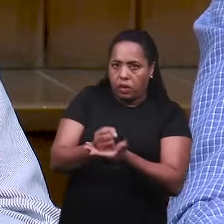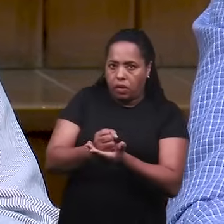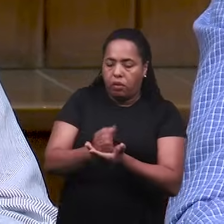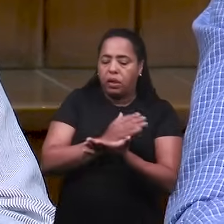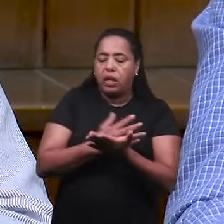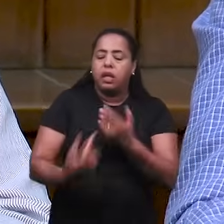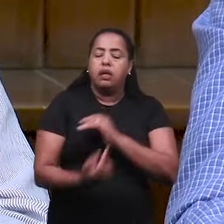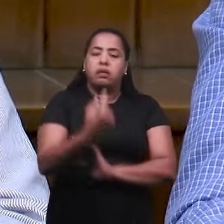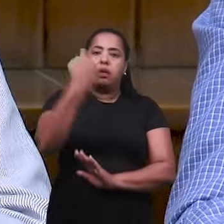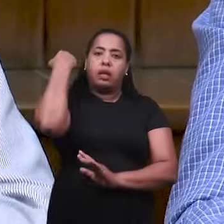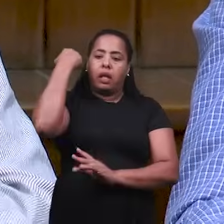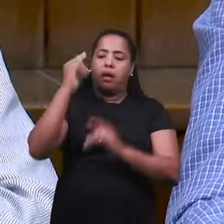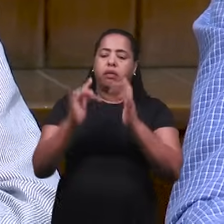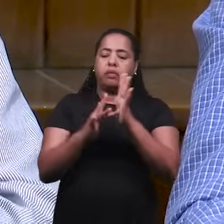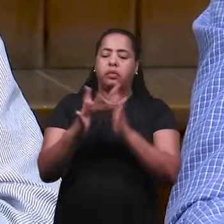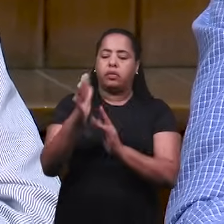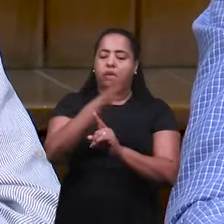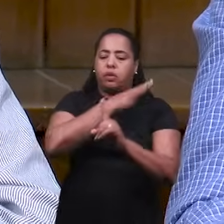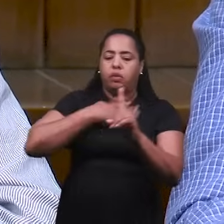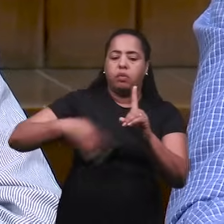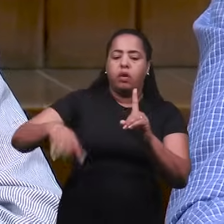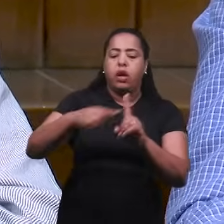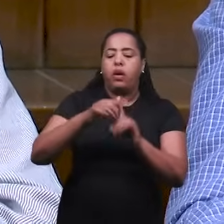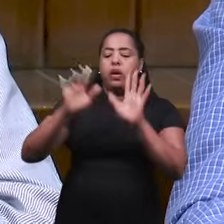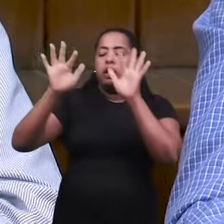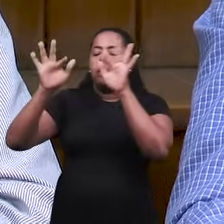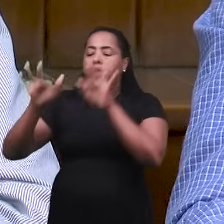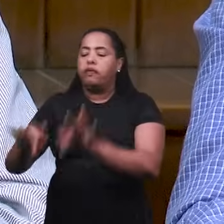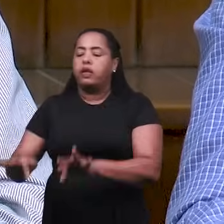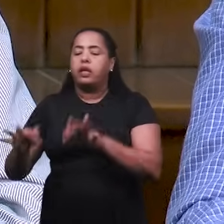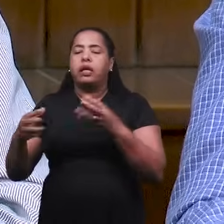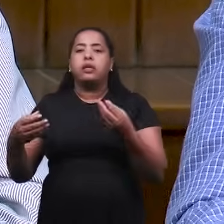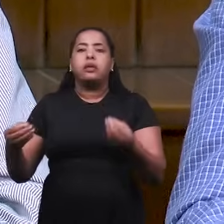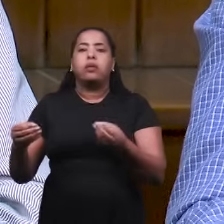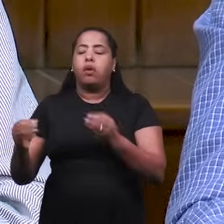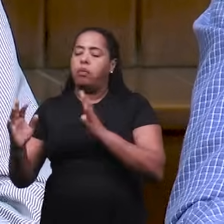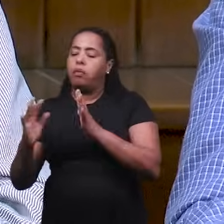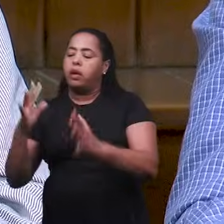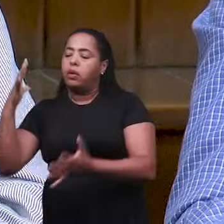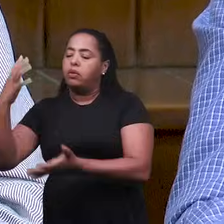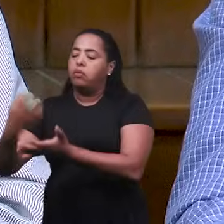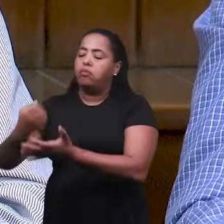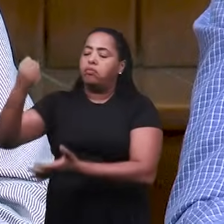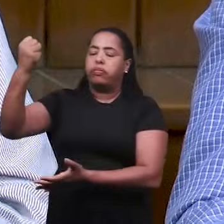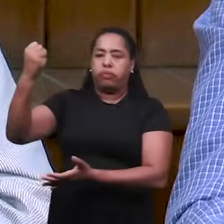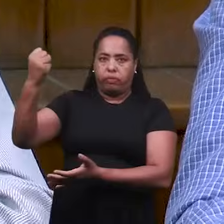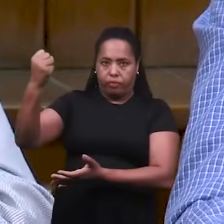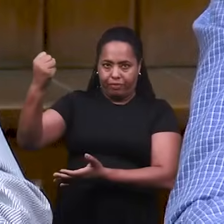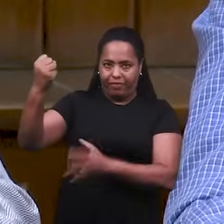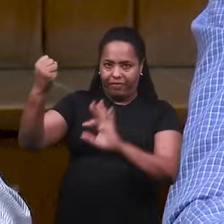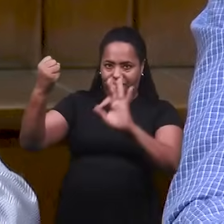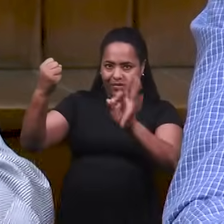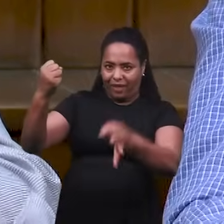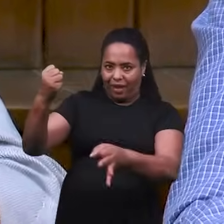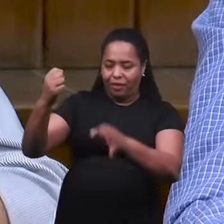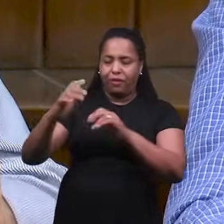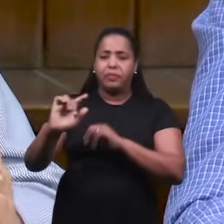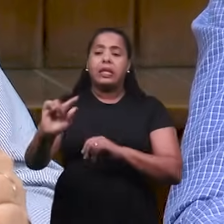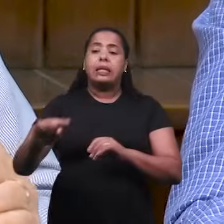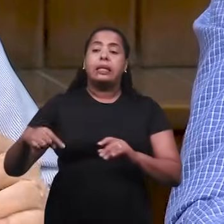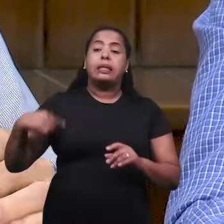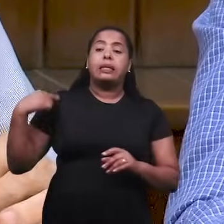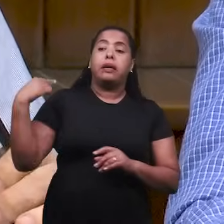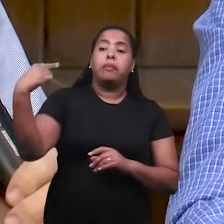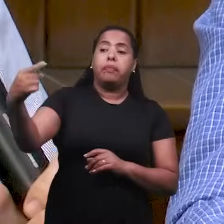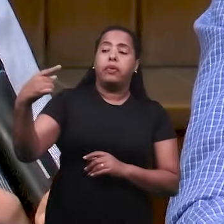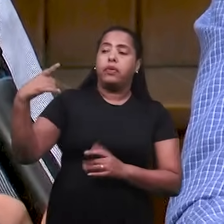do Senhor Jesus e vai encerrar com o arrebatamento da igreja. Após o